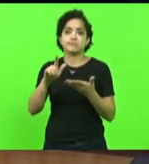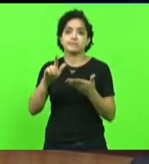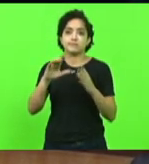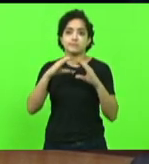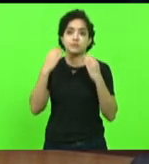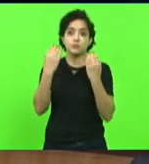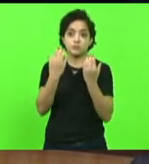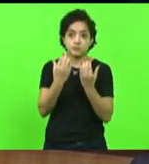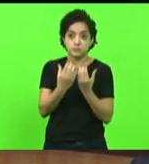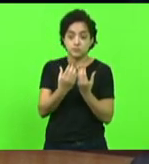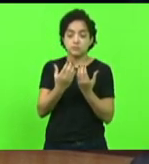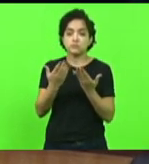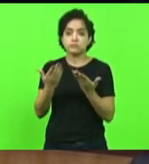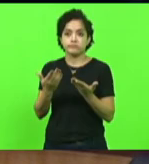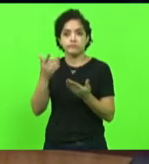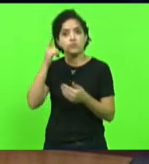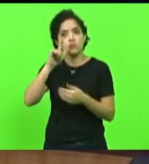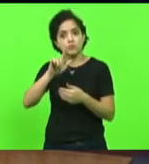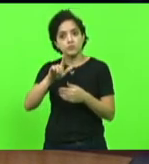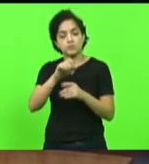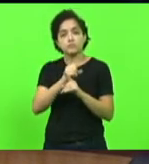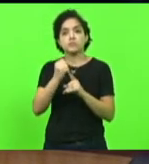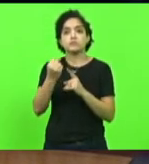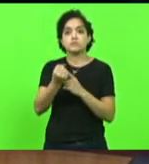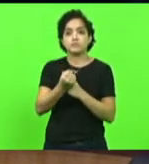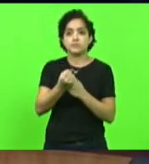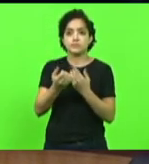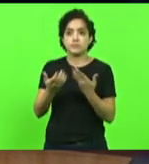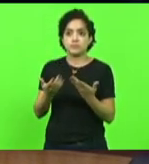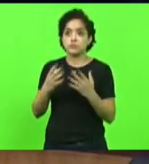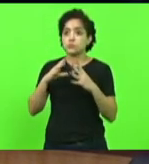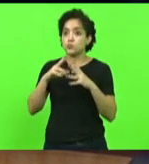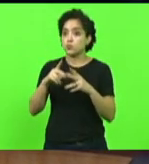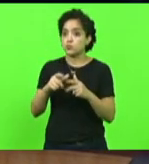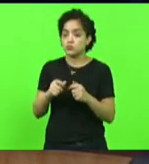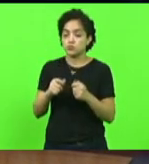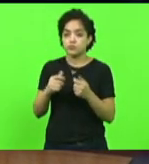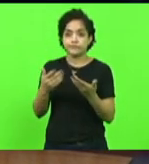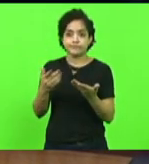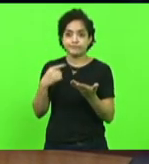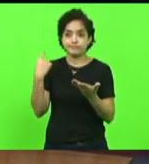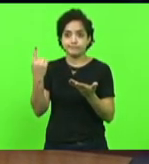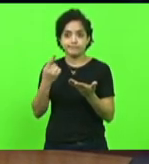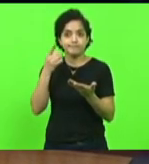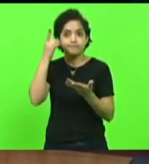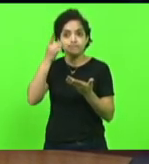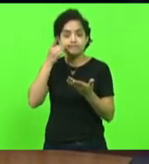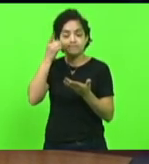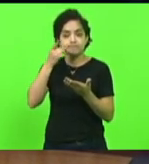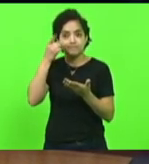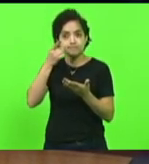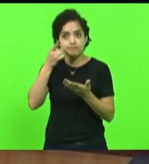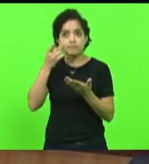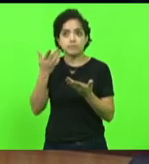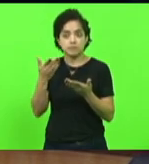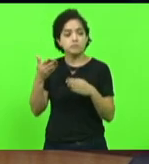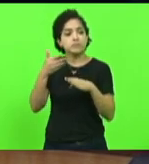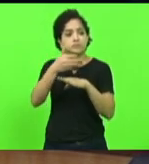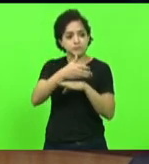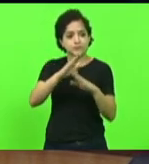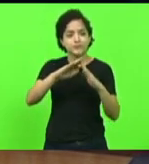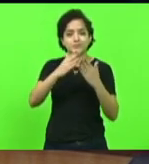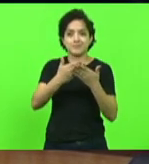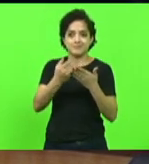é uma conquista da sociedade. Todos nós aqui, deputados e deputadas, passamos pela escola.